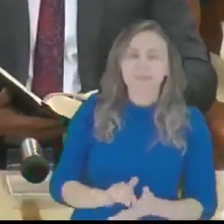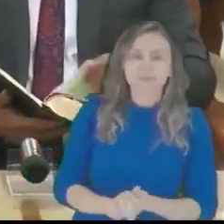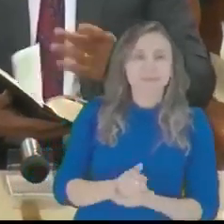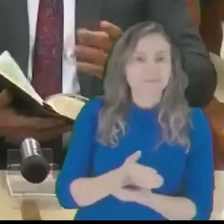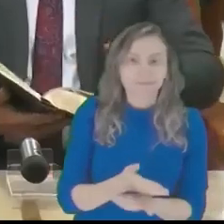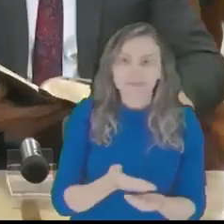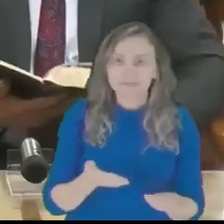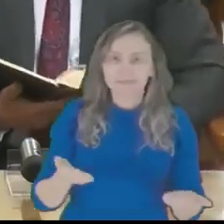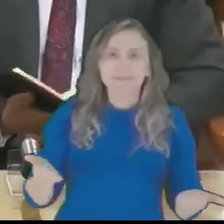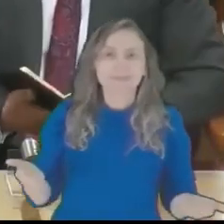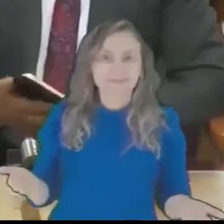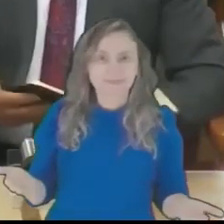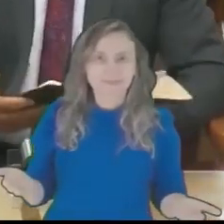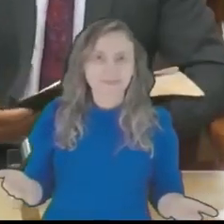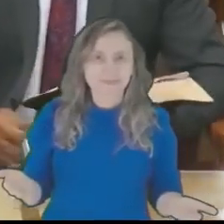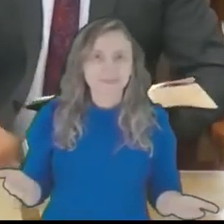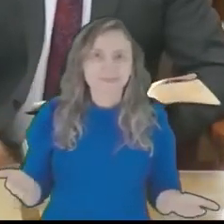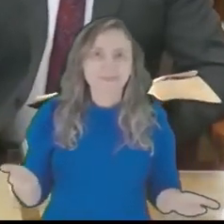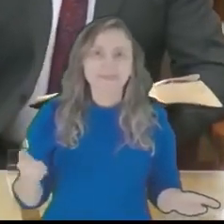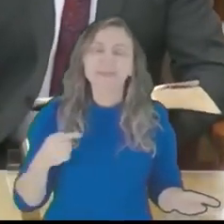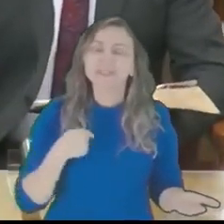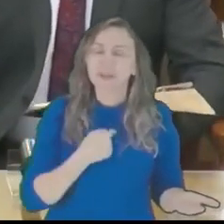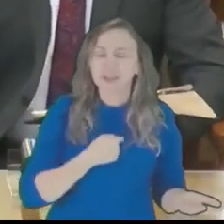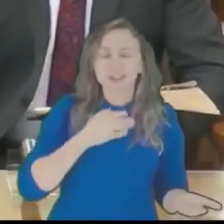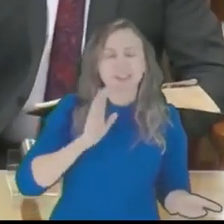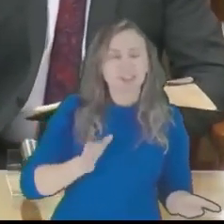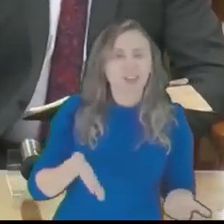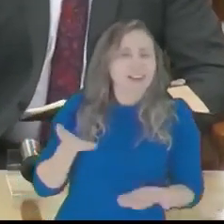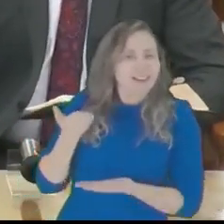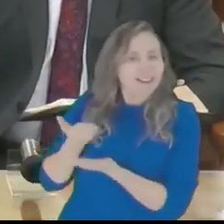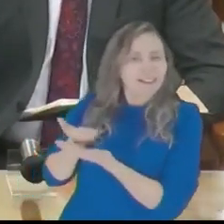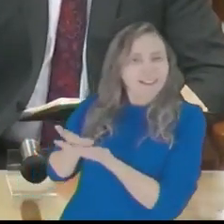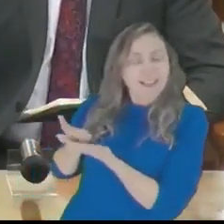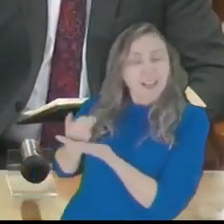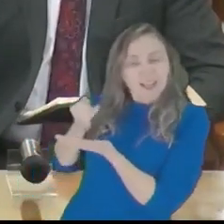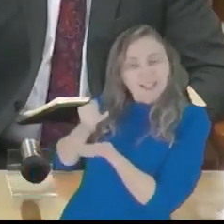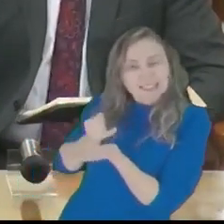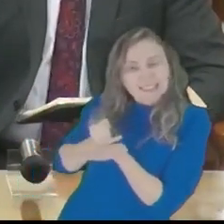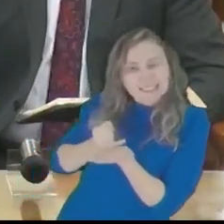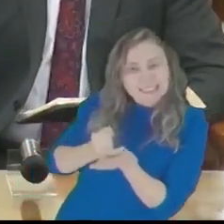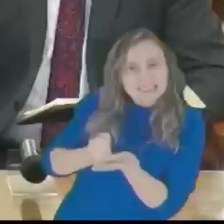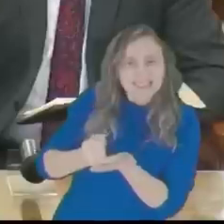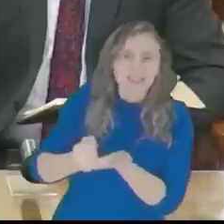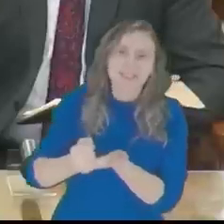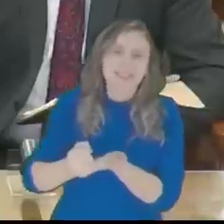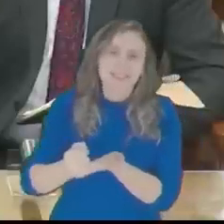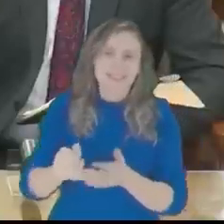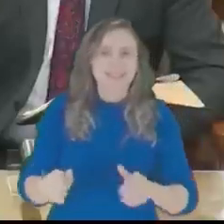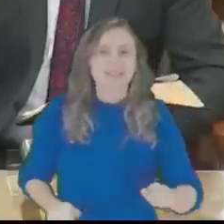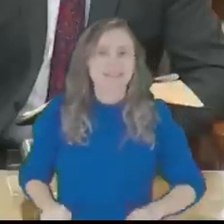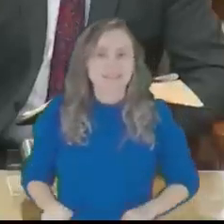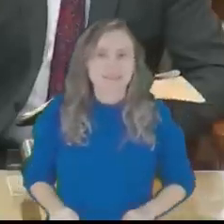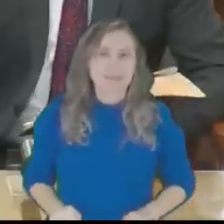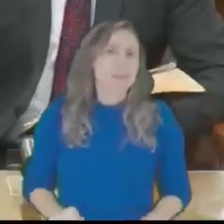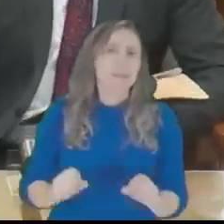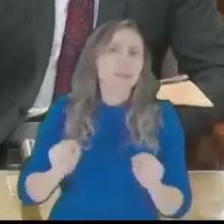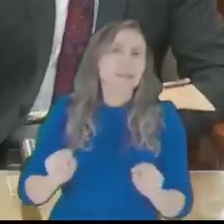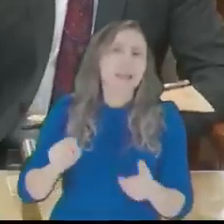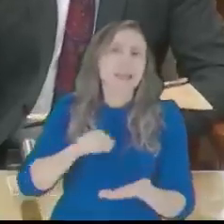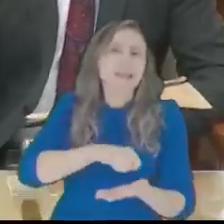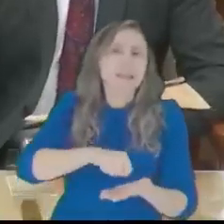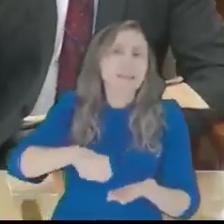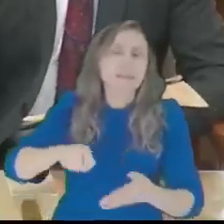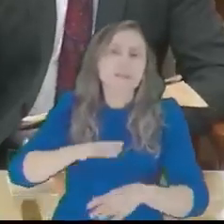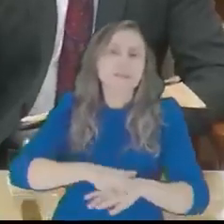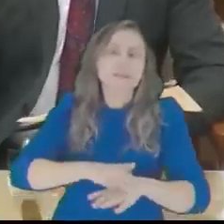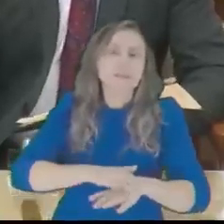irmãos, nós já estudamos as introduções de Atos dos Apóstolos. Quem foi que escreveu Atos? Vê se a igreja